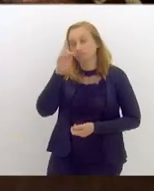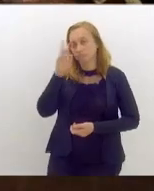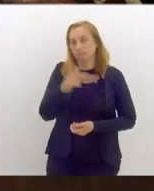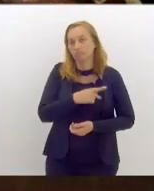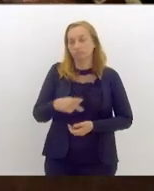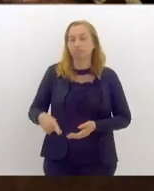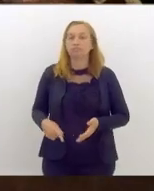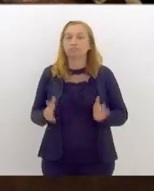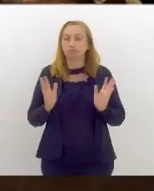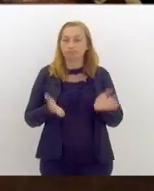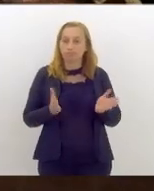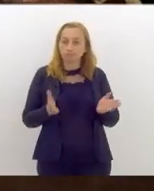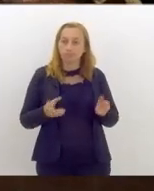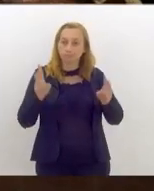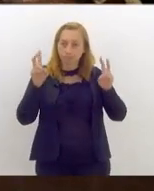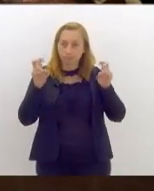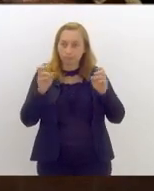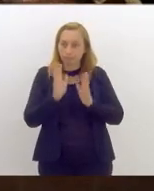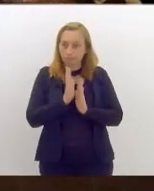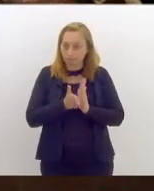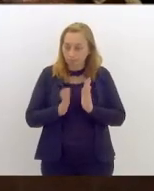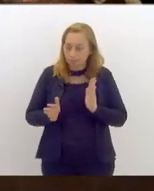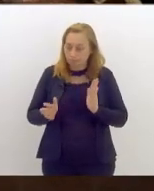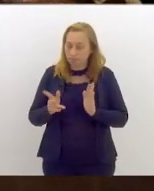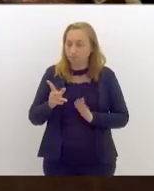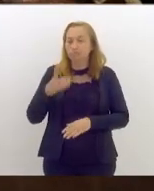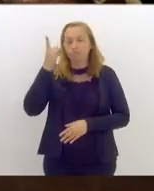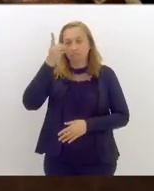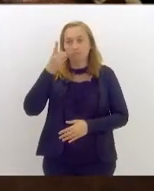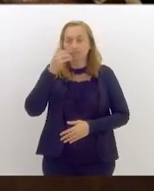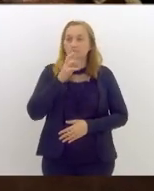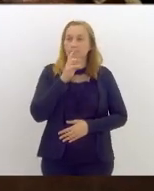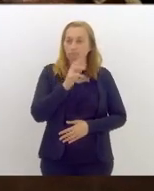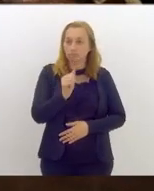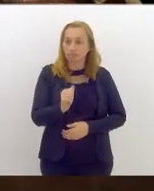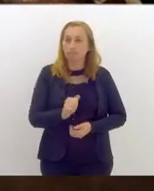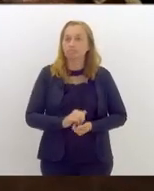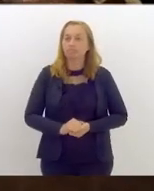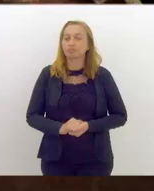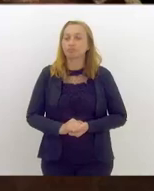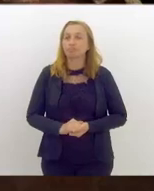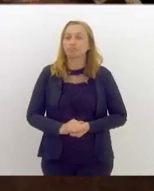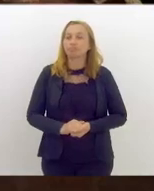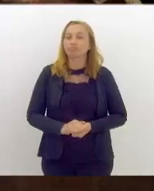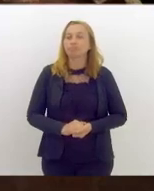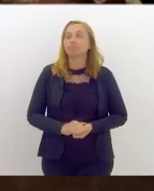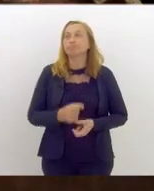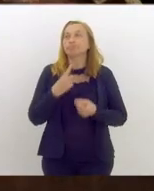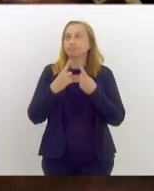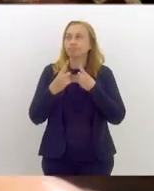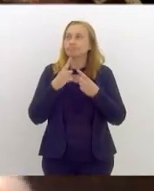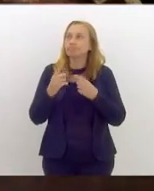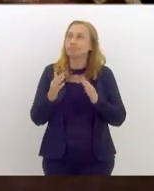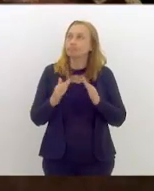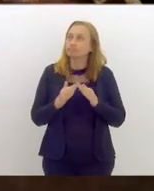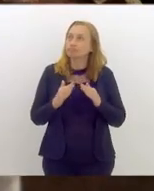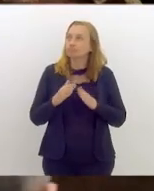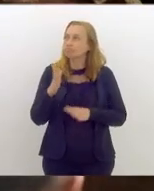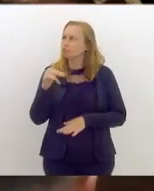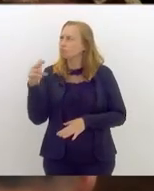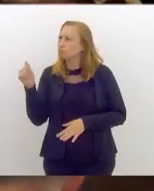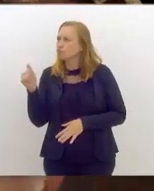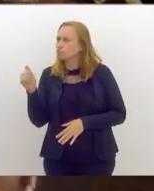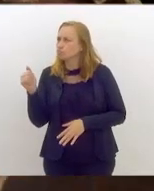entrando na questão de ordem levantada pelo Deputado Rodrigo Amorim a gente fez um debate aqui nessa casa de que nunca